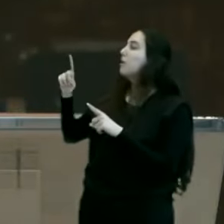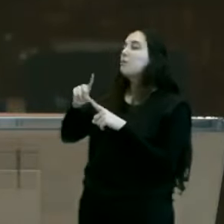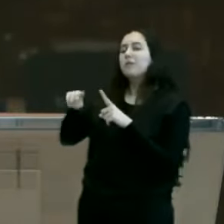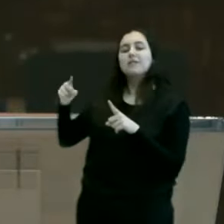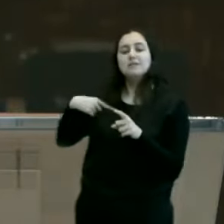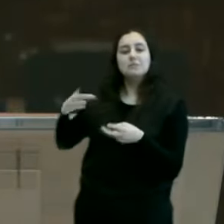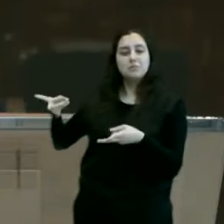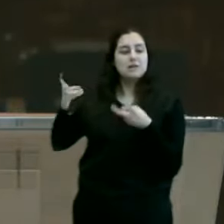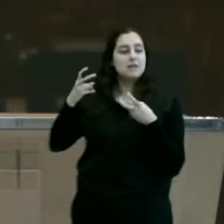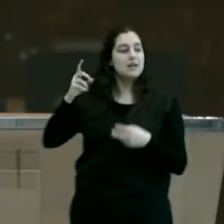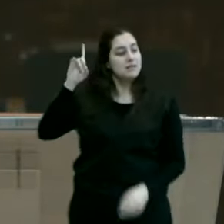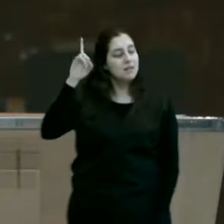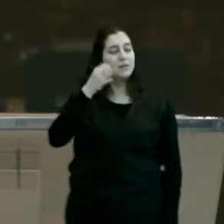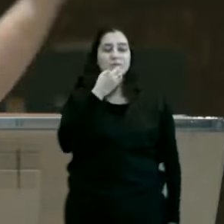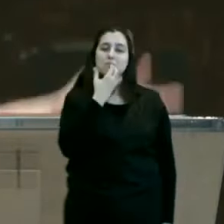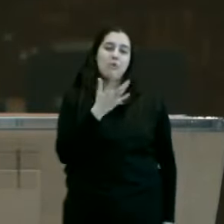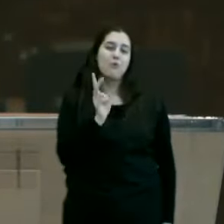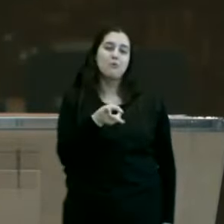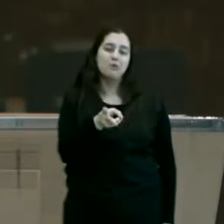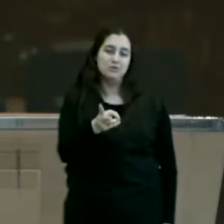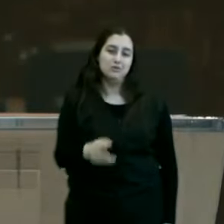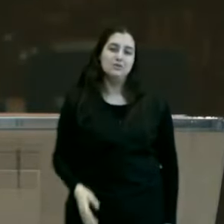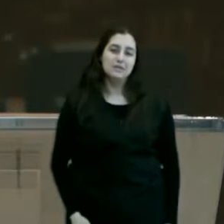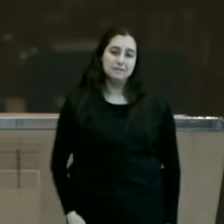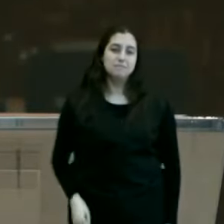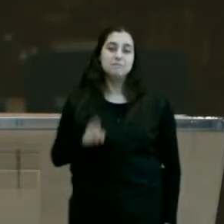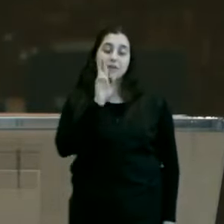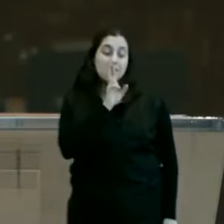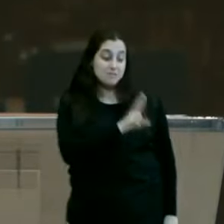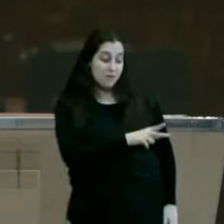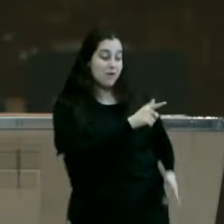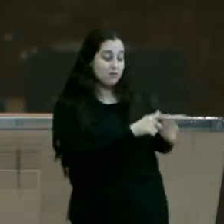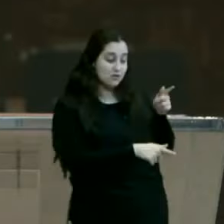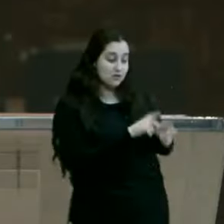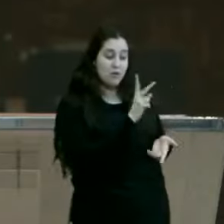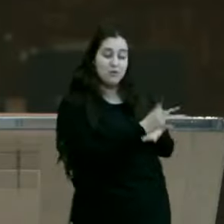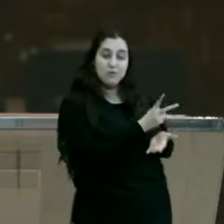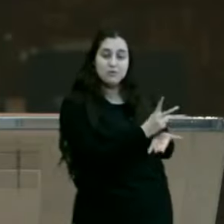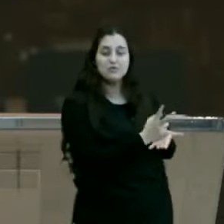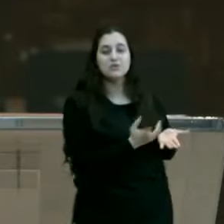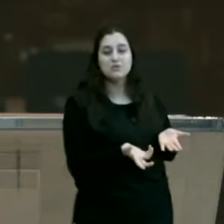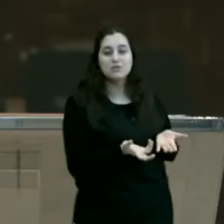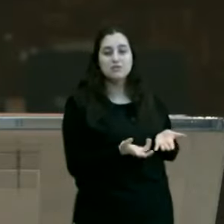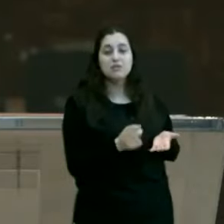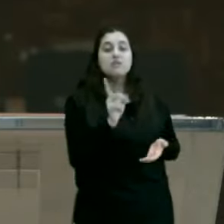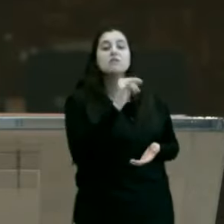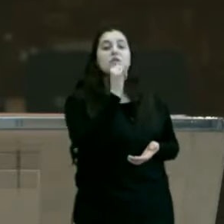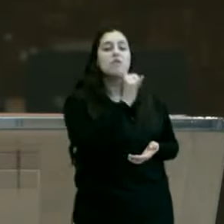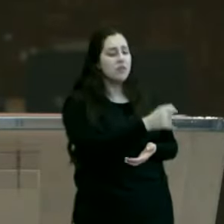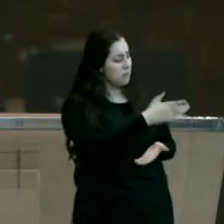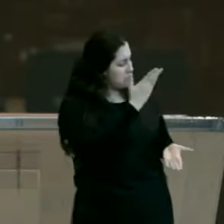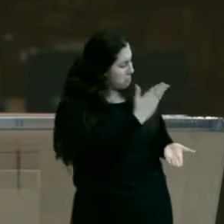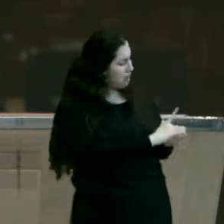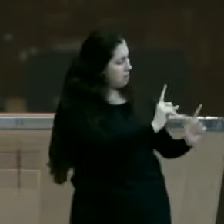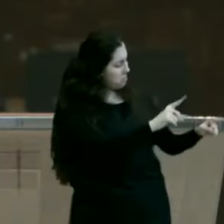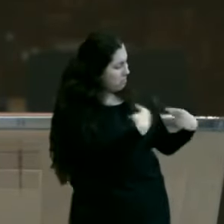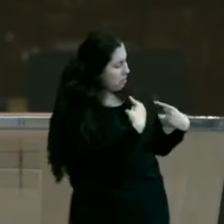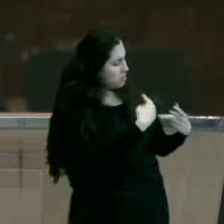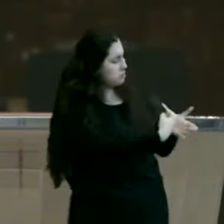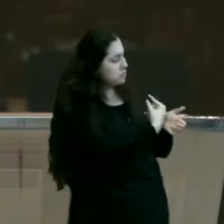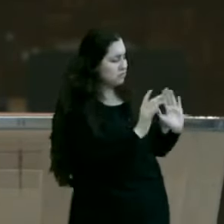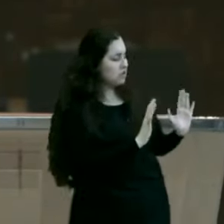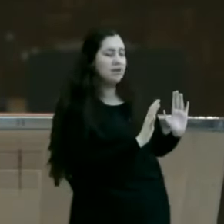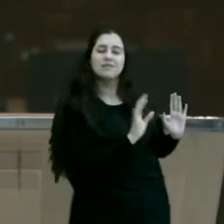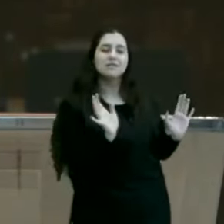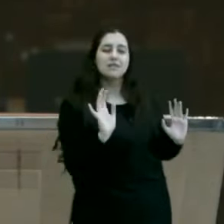de Deus ali, respondendo às provas de Gideão, não dizendo para ele: para de me provar, menino, mas